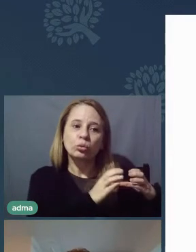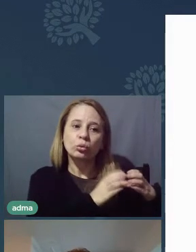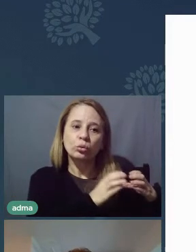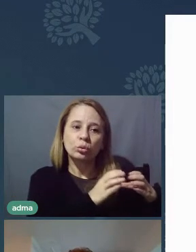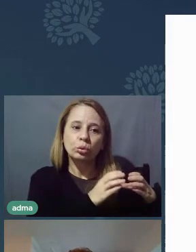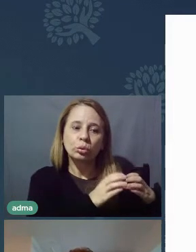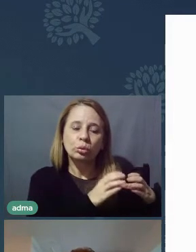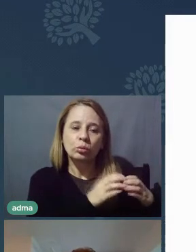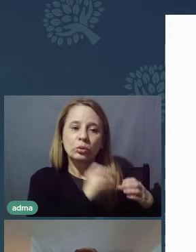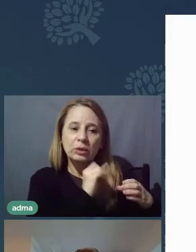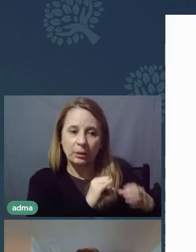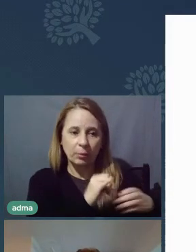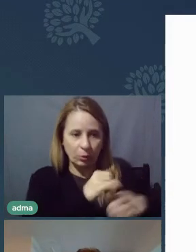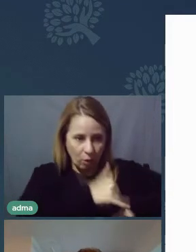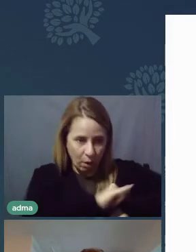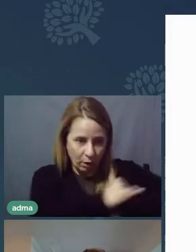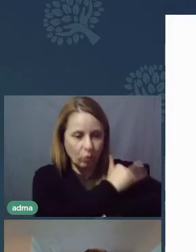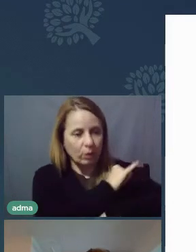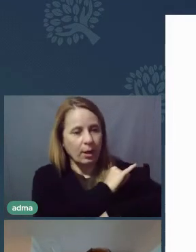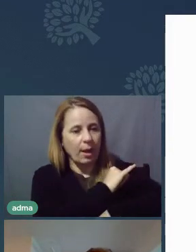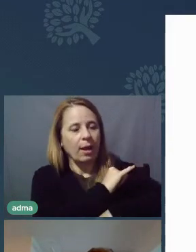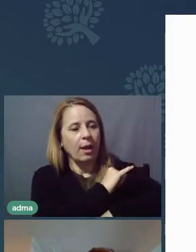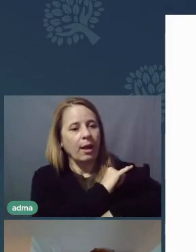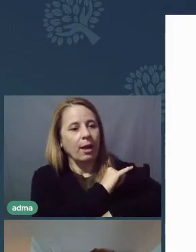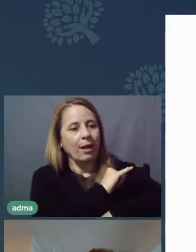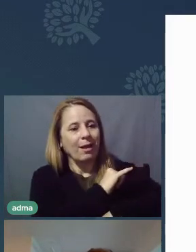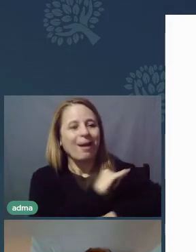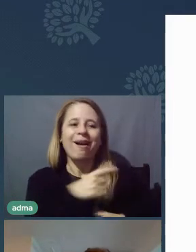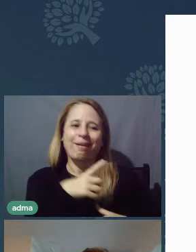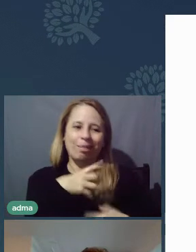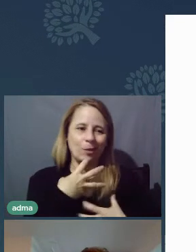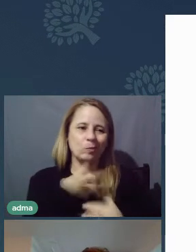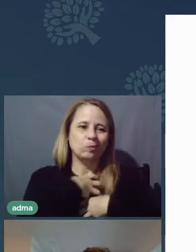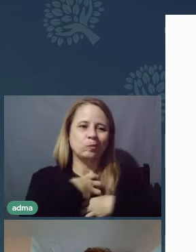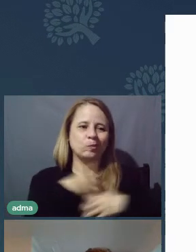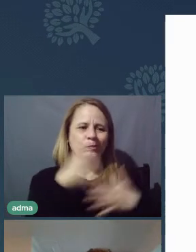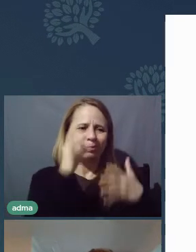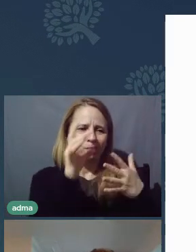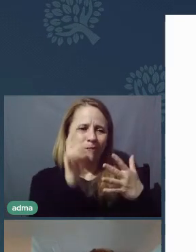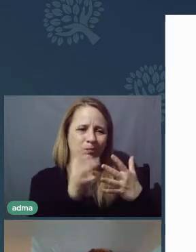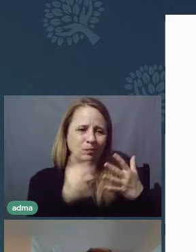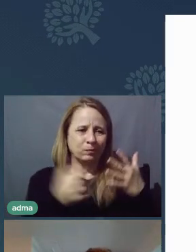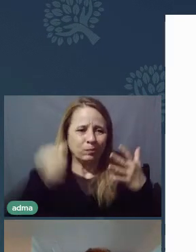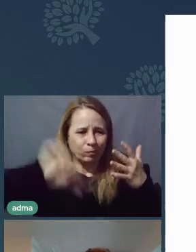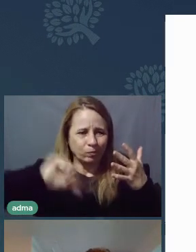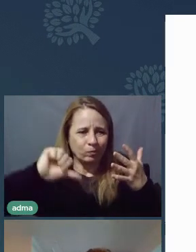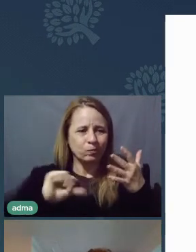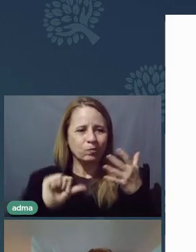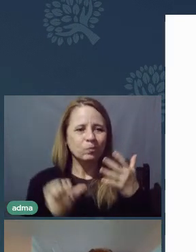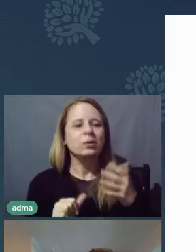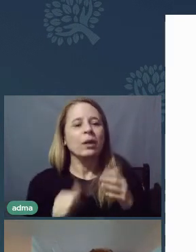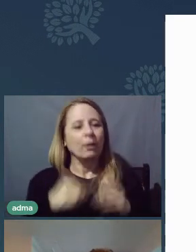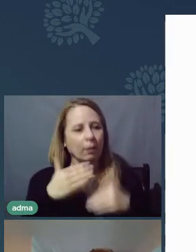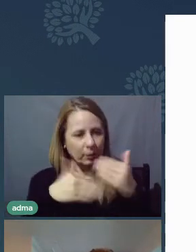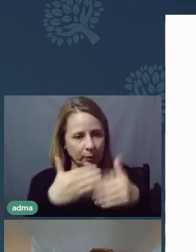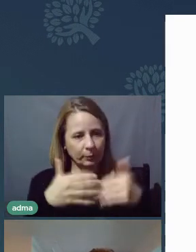se a pessoa ganhar peso, ela acaba tendo mais sintomas. A gente vai falar disso um pouquinho mais para